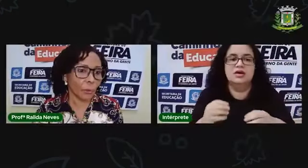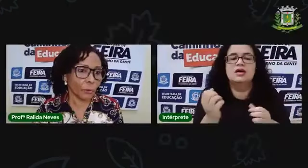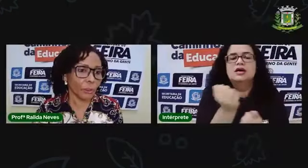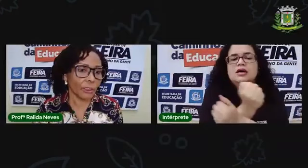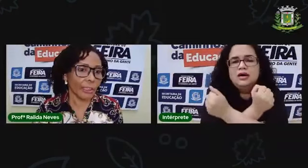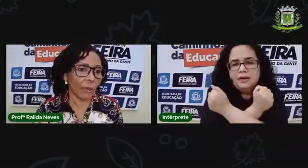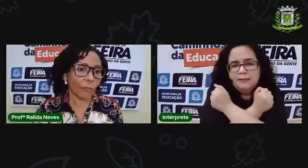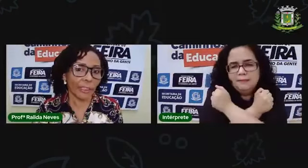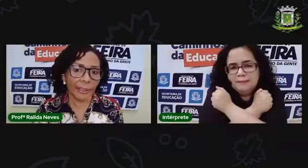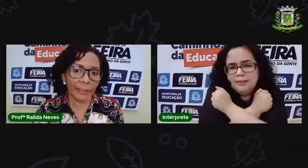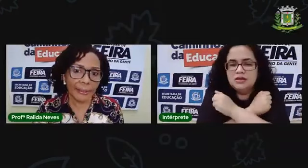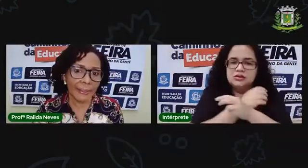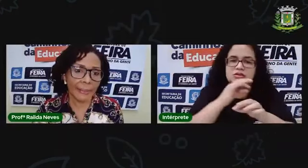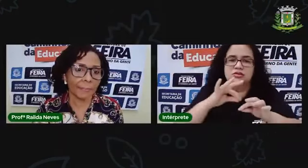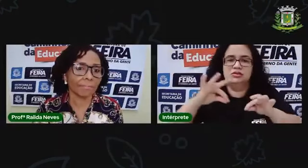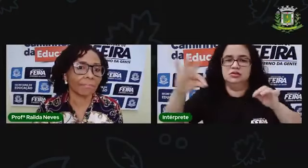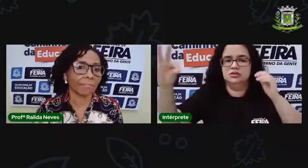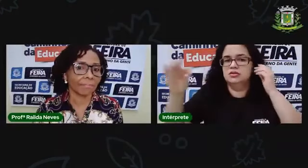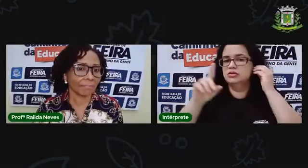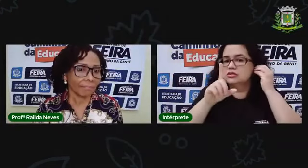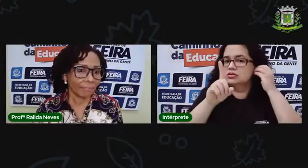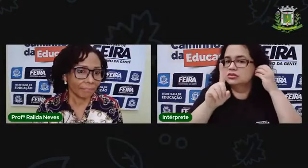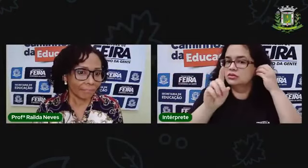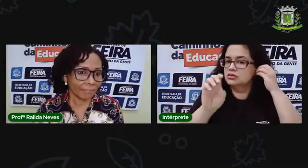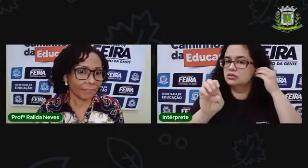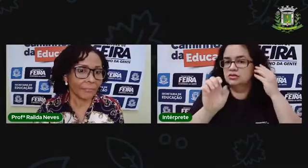Abraço de Longe de Del